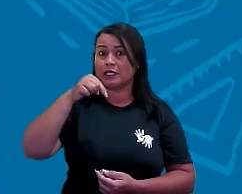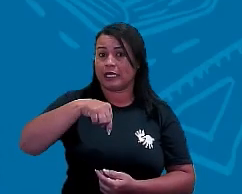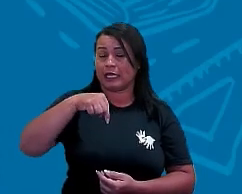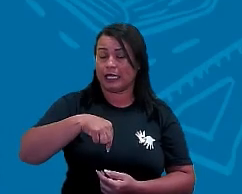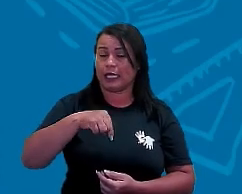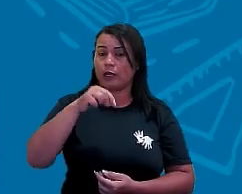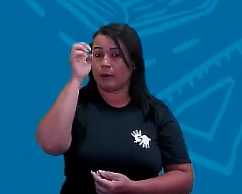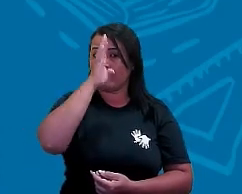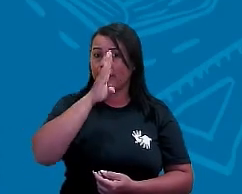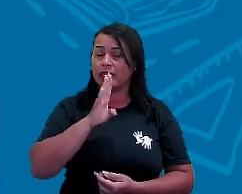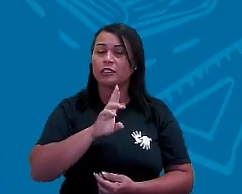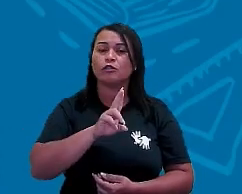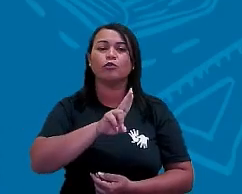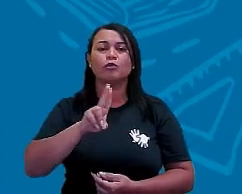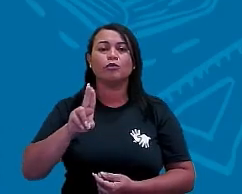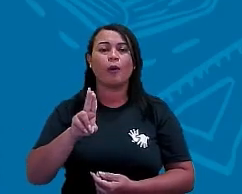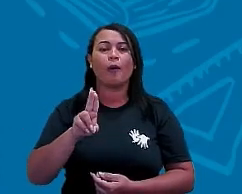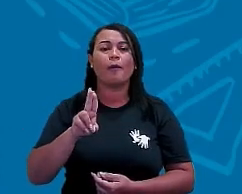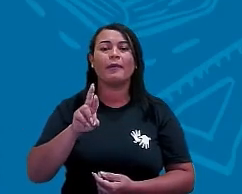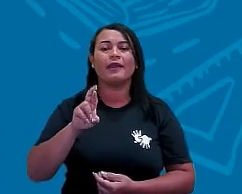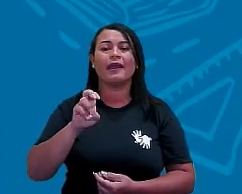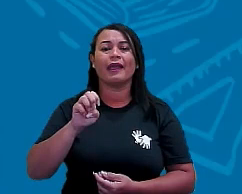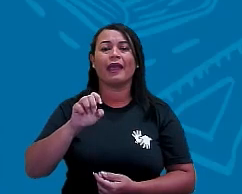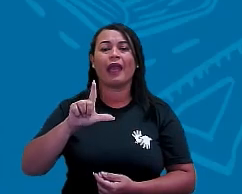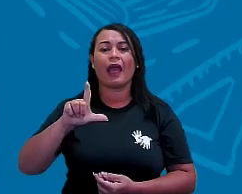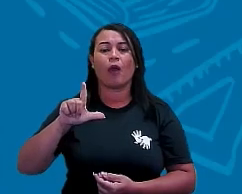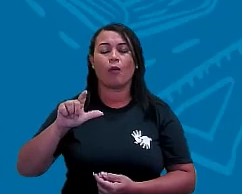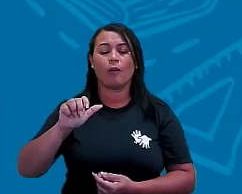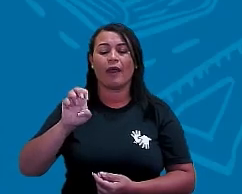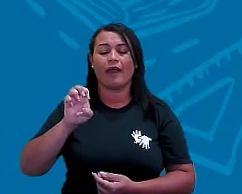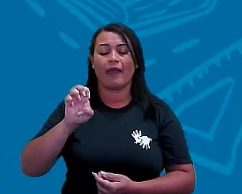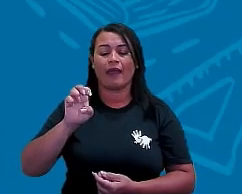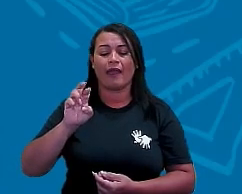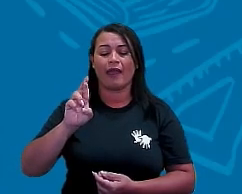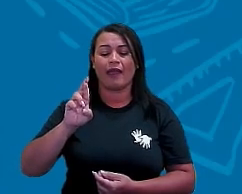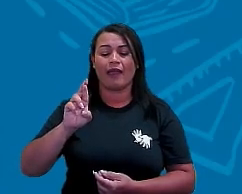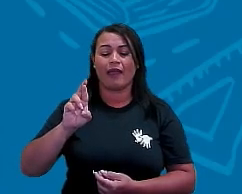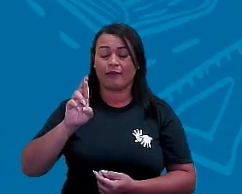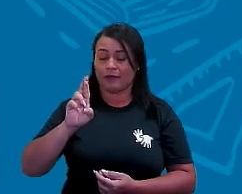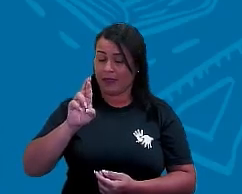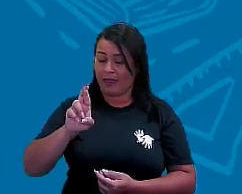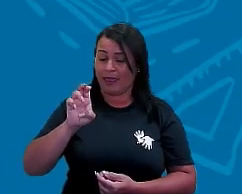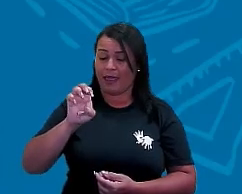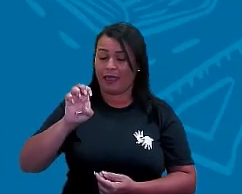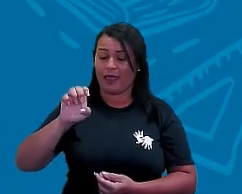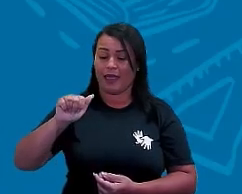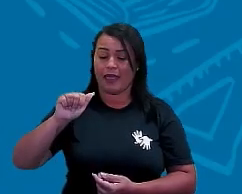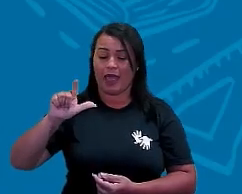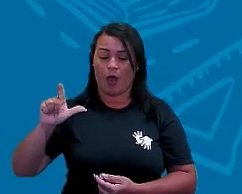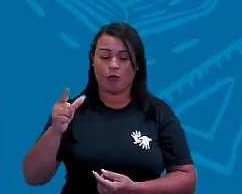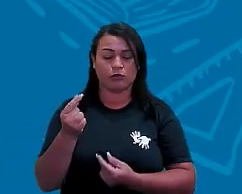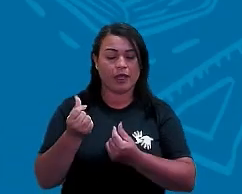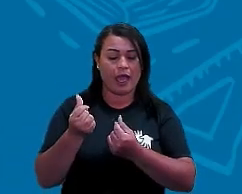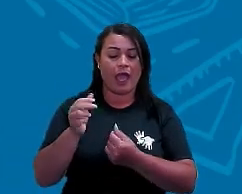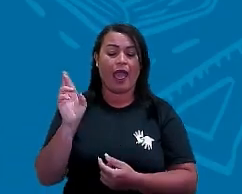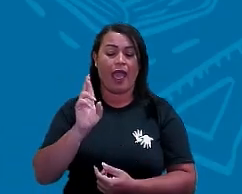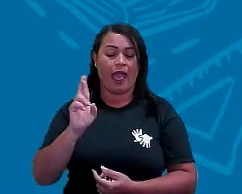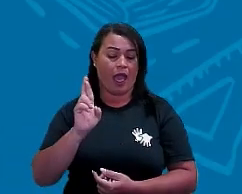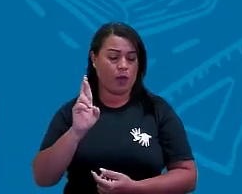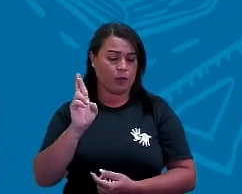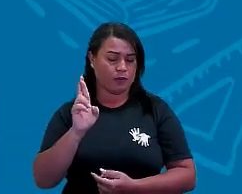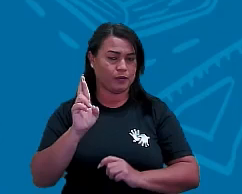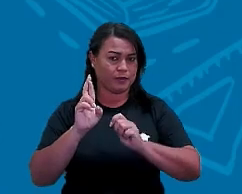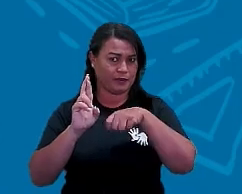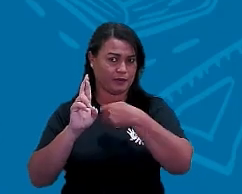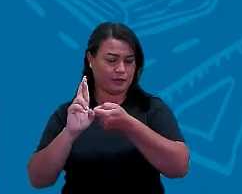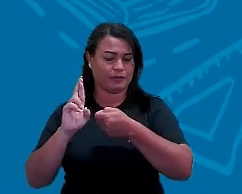aqui no Brasil, a gente vai chamar ele de real, tá certo? Então, todo o dinheiro que a gente tem aqui no Brasil, a gente vai chamar